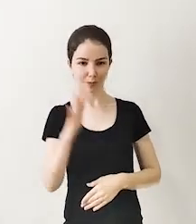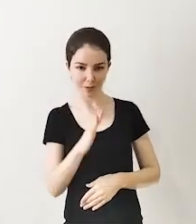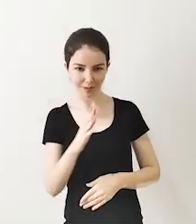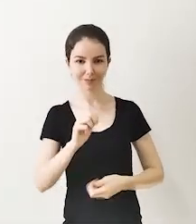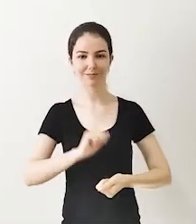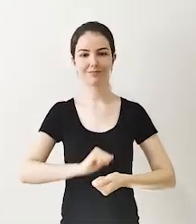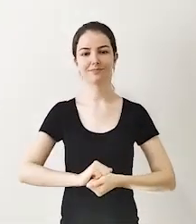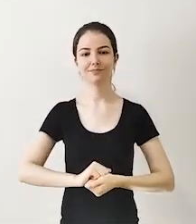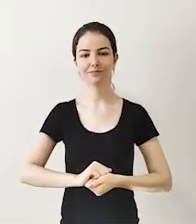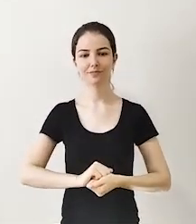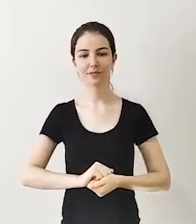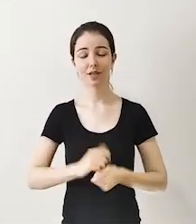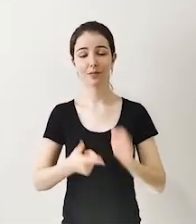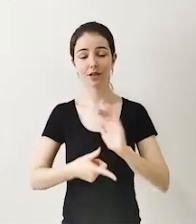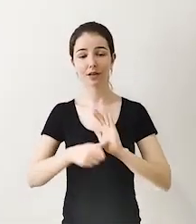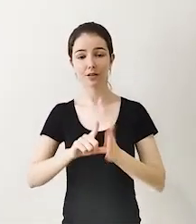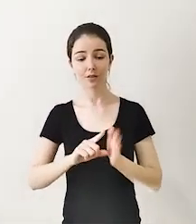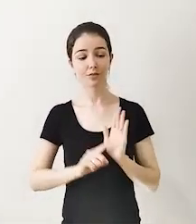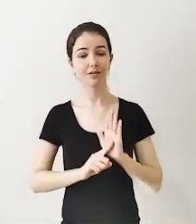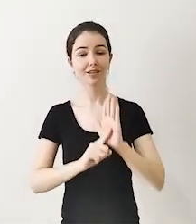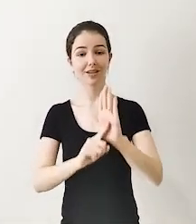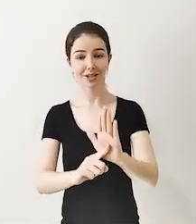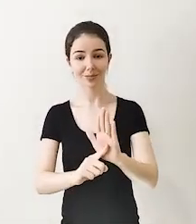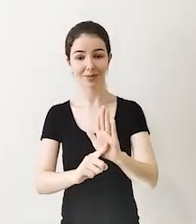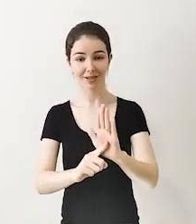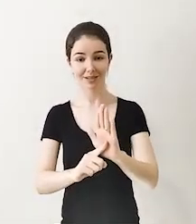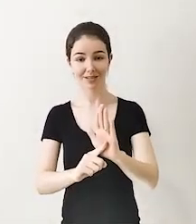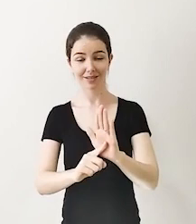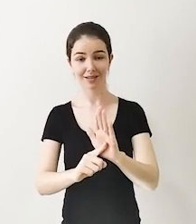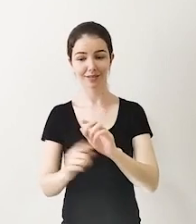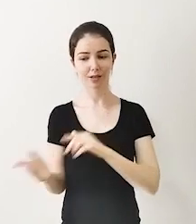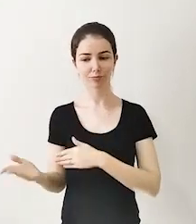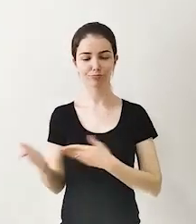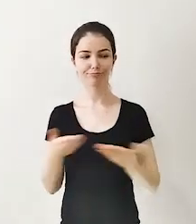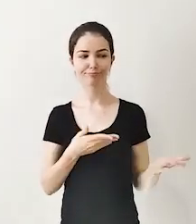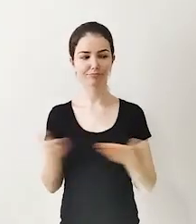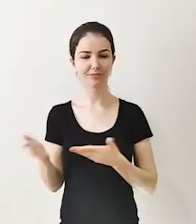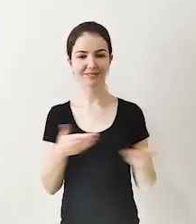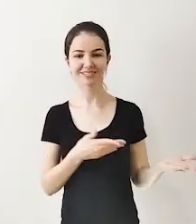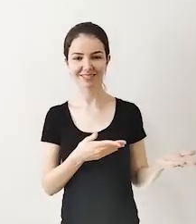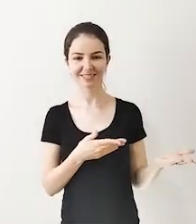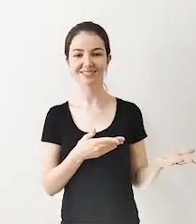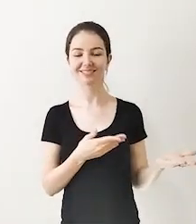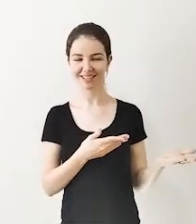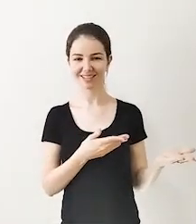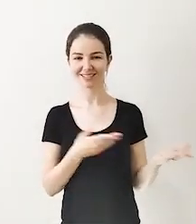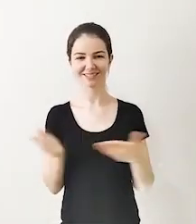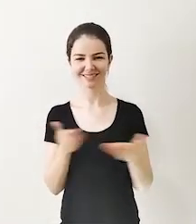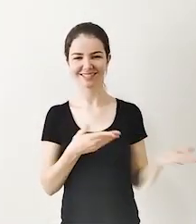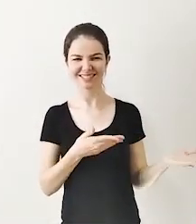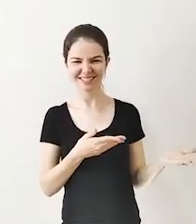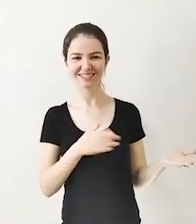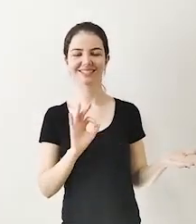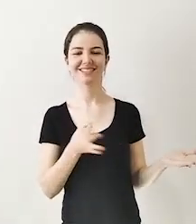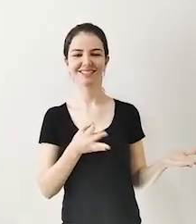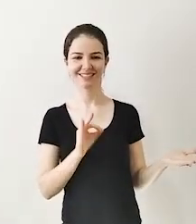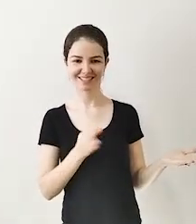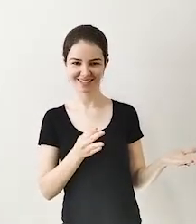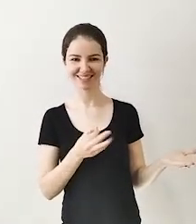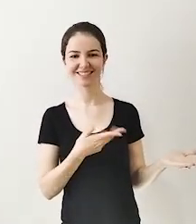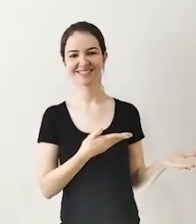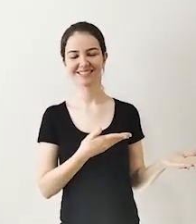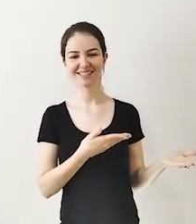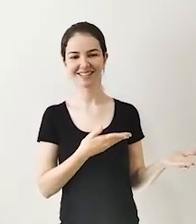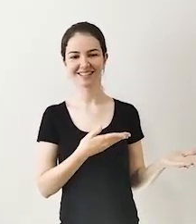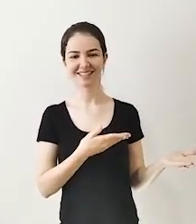nada, vocês estão vendo aqui do meu lado, né, essa moça bonita, né, quer dizer, desse lado, não, calma, é esse, não, esse. Aí,